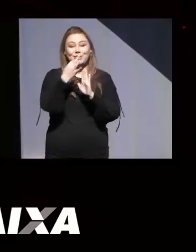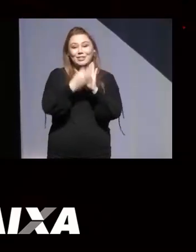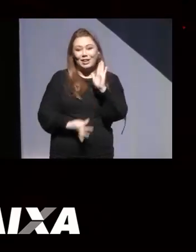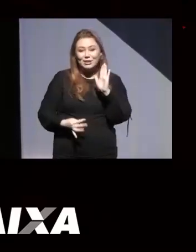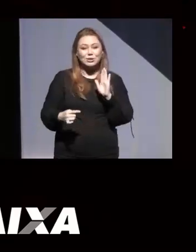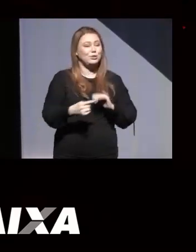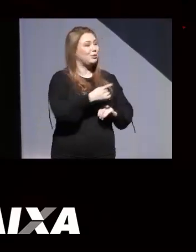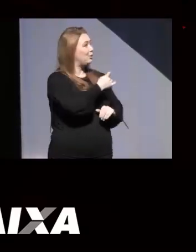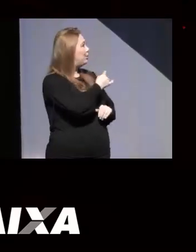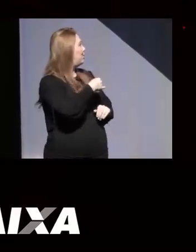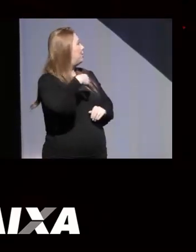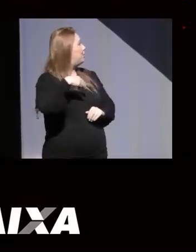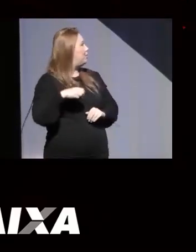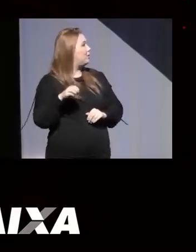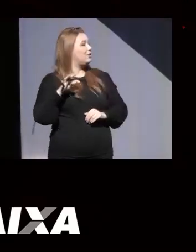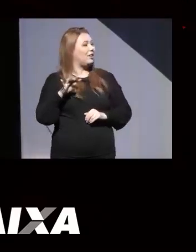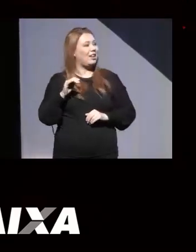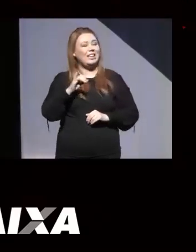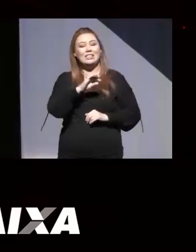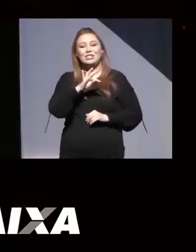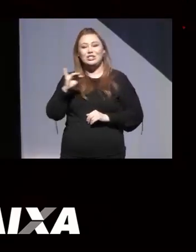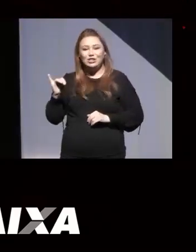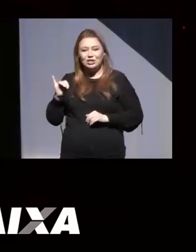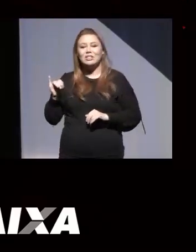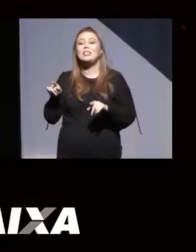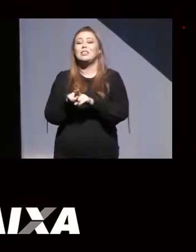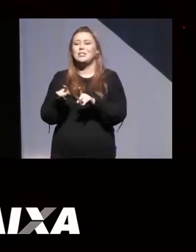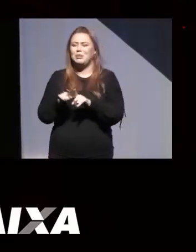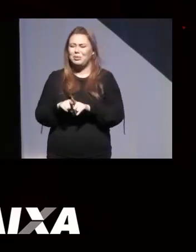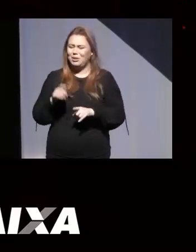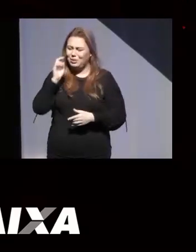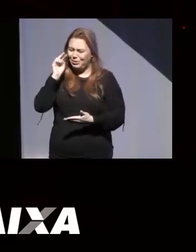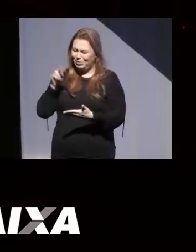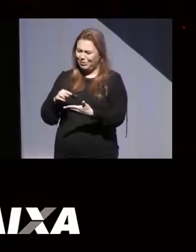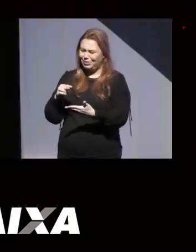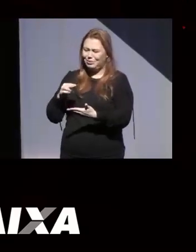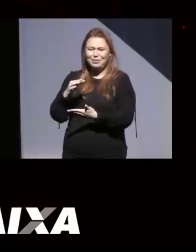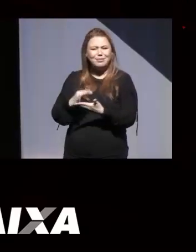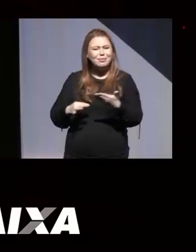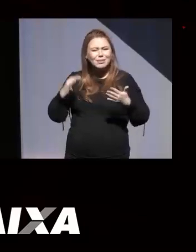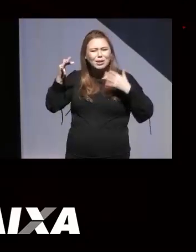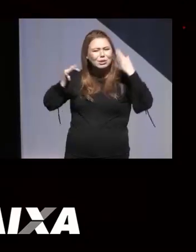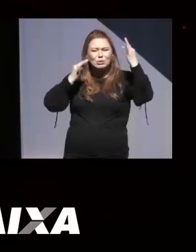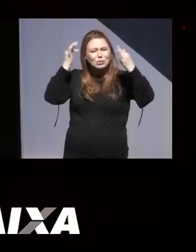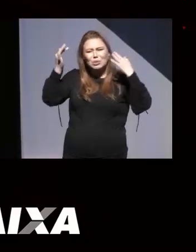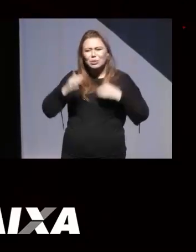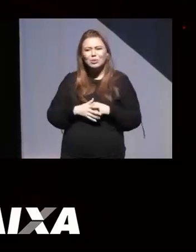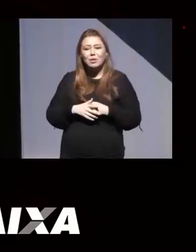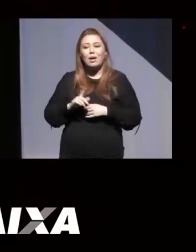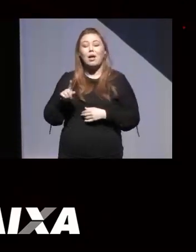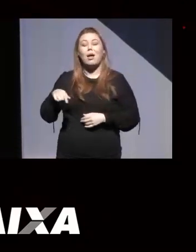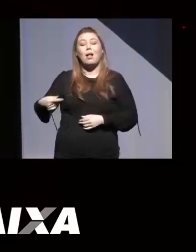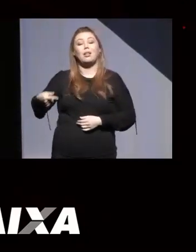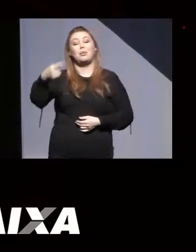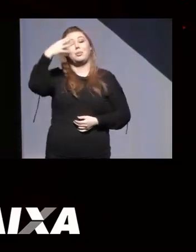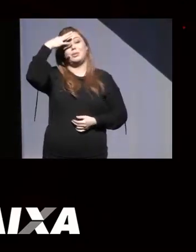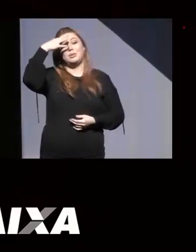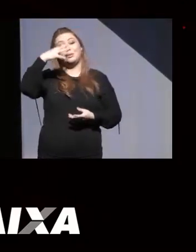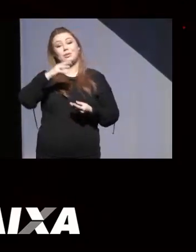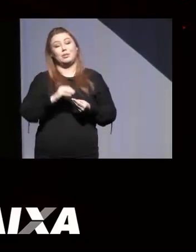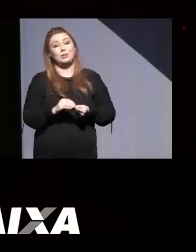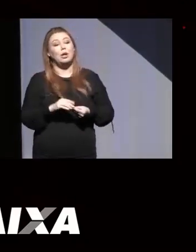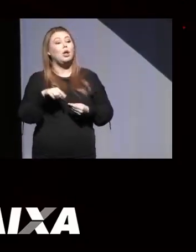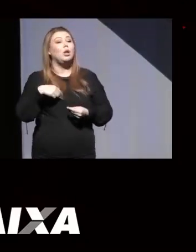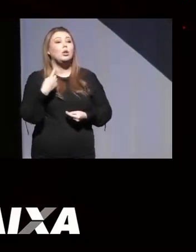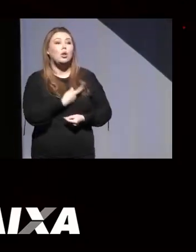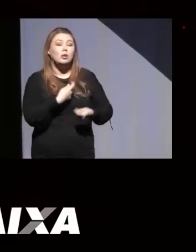também. Eu, à época, não entendi por que aqueles textos de filosofia. Depois eu entendi. Eu falei, na verdade, nós temos que